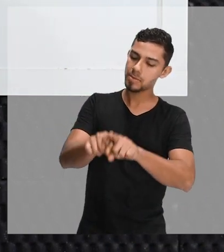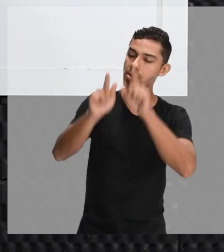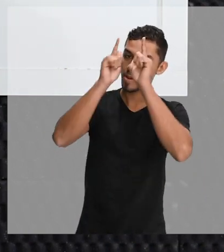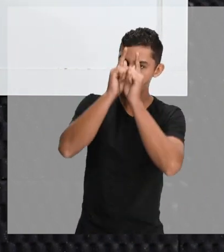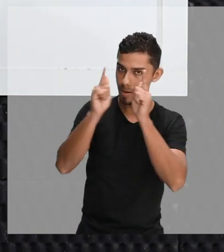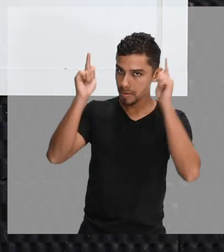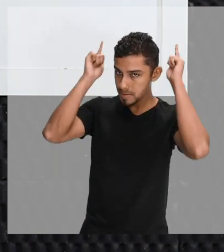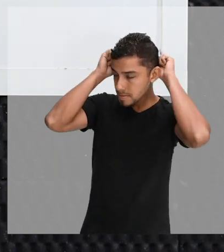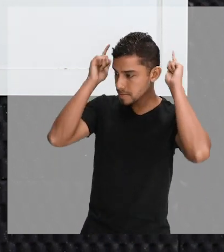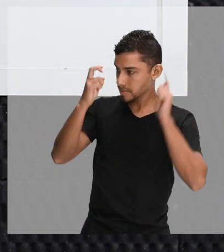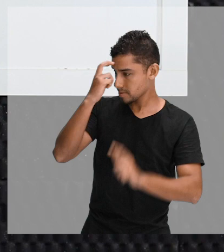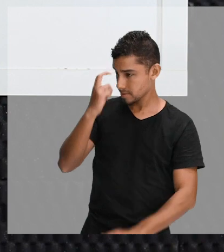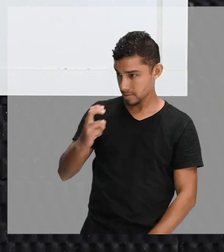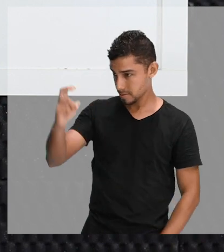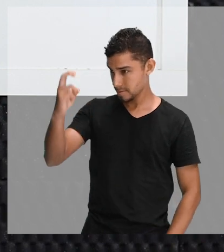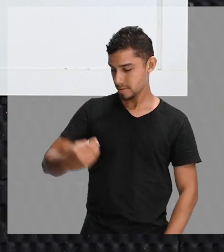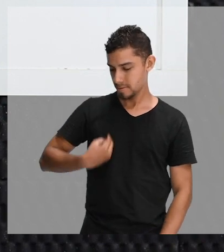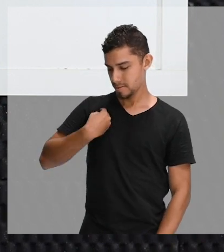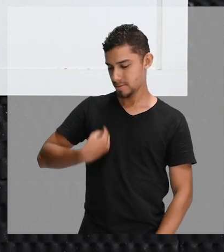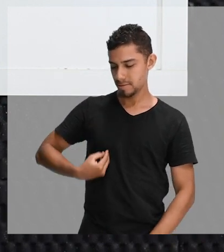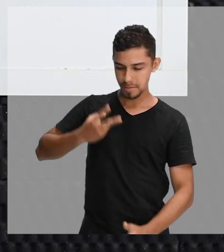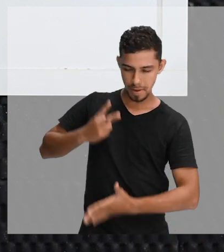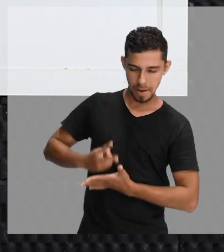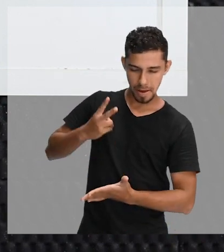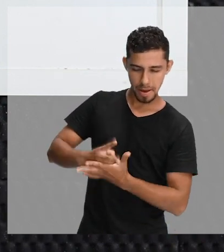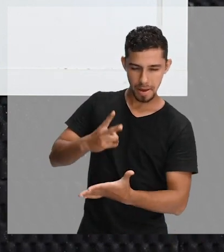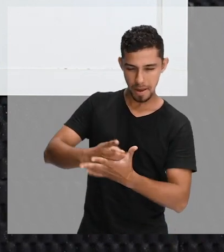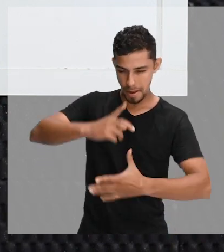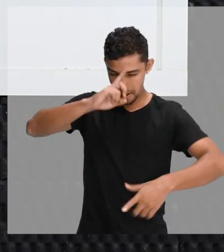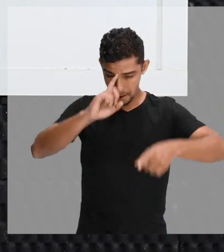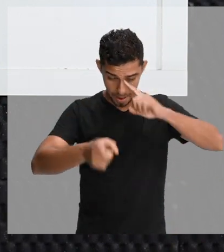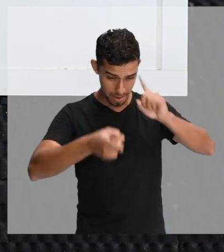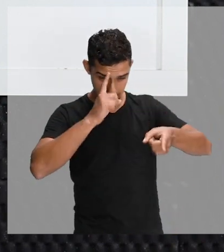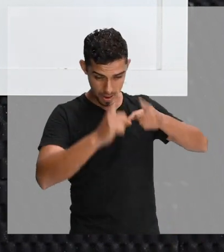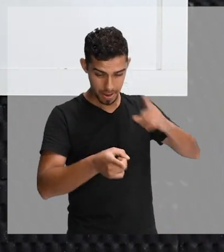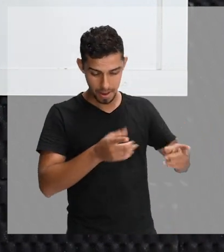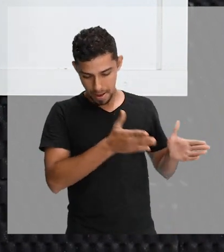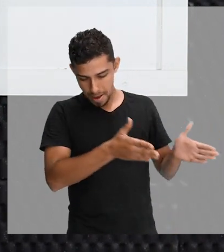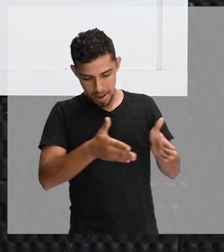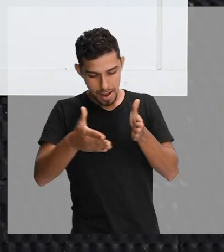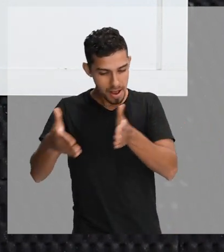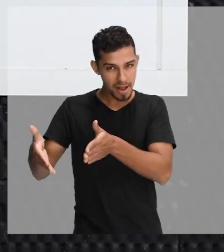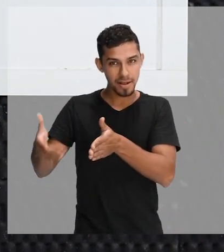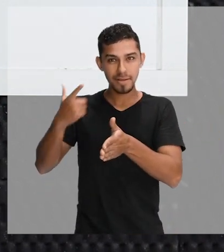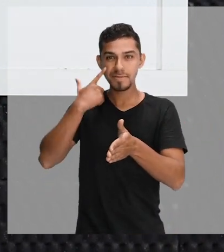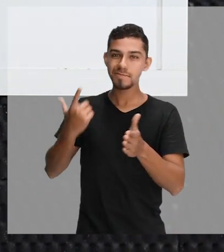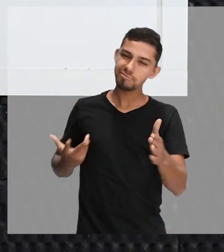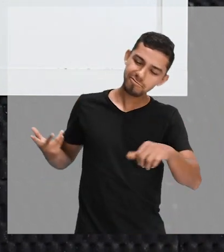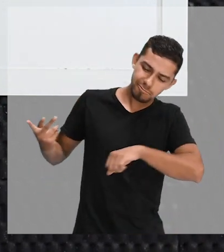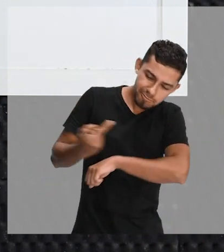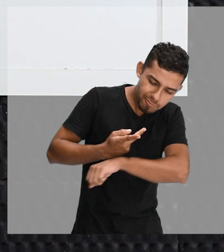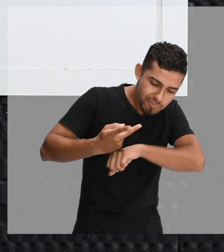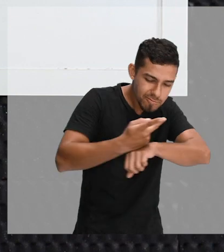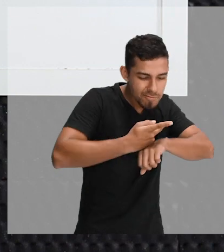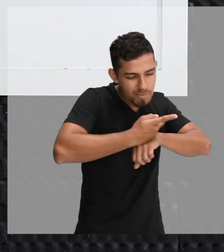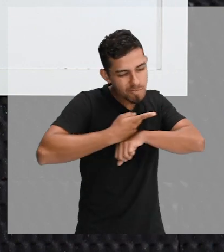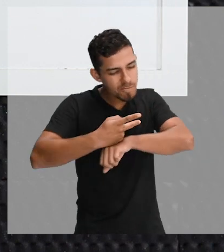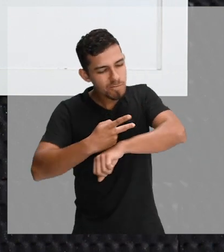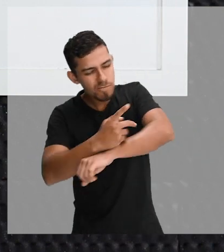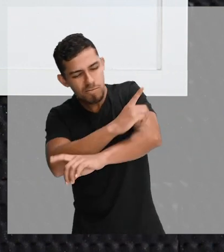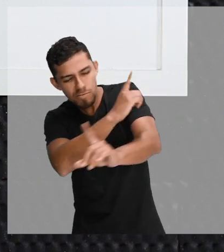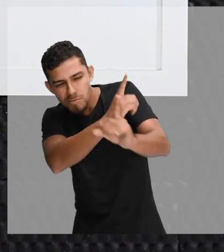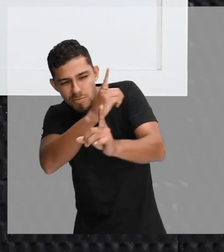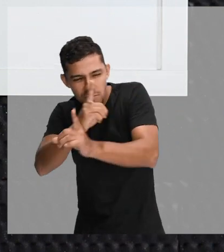ser ali predominante, vai predominar o processo, certo? E aí vamos buscar essas características.